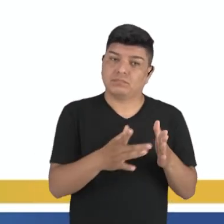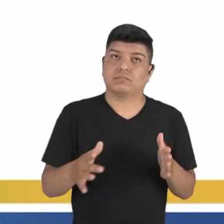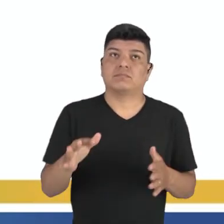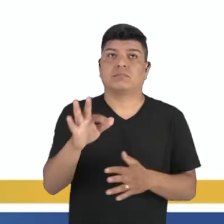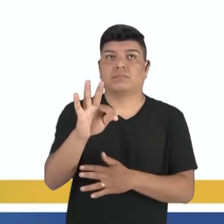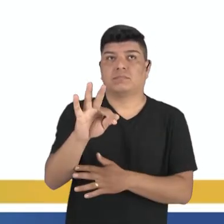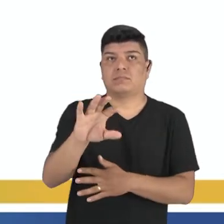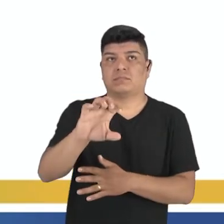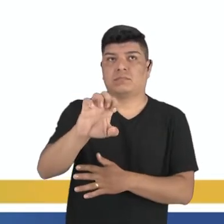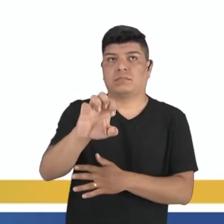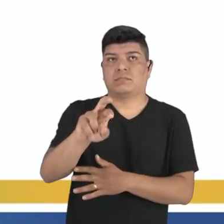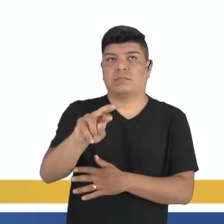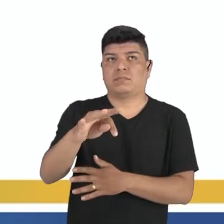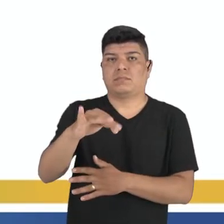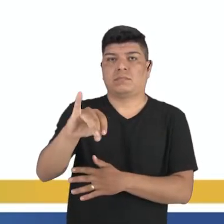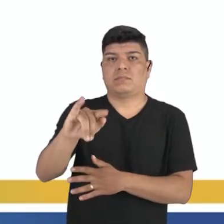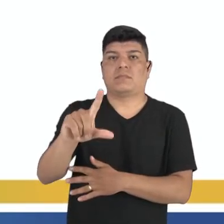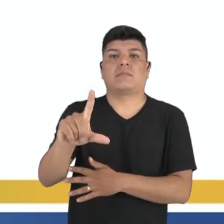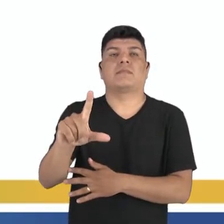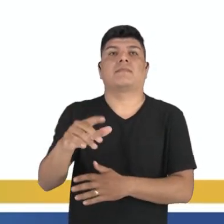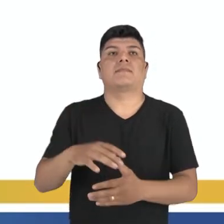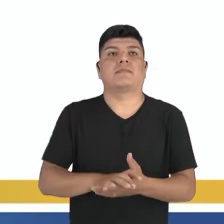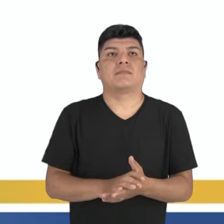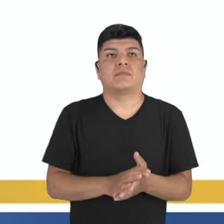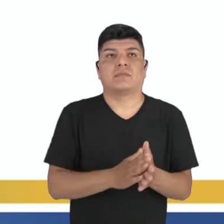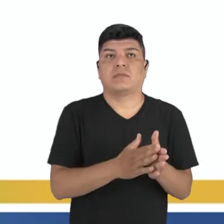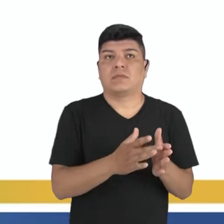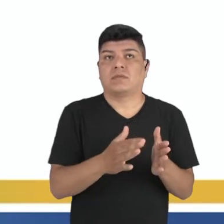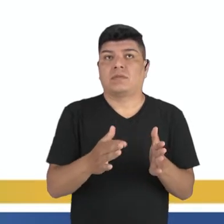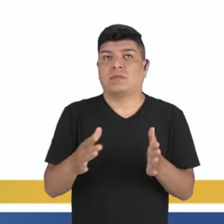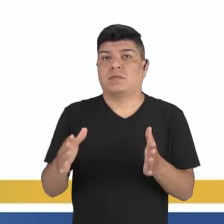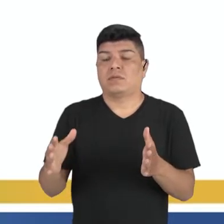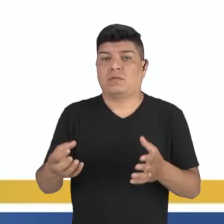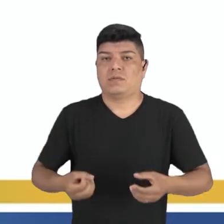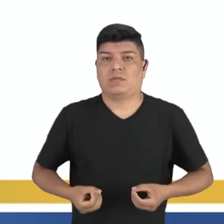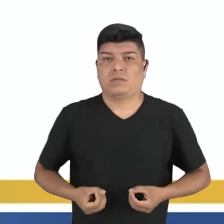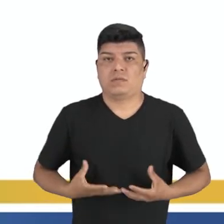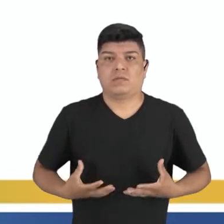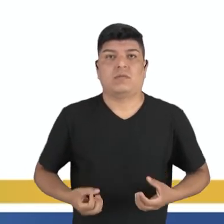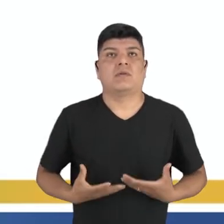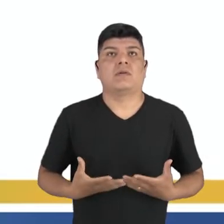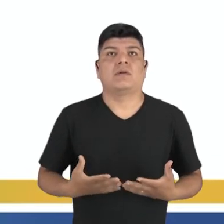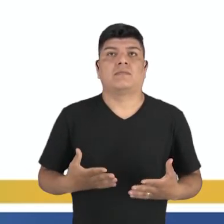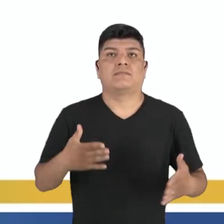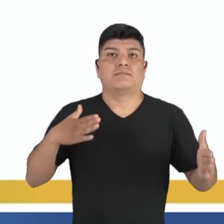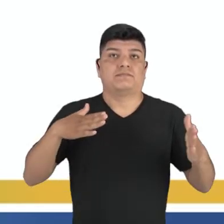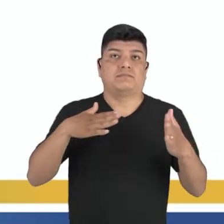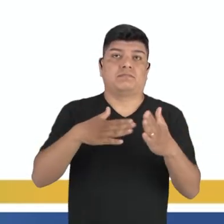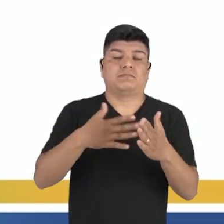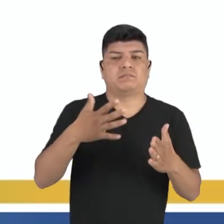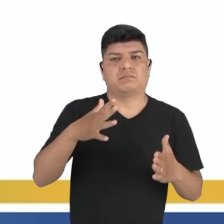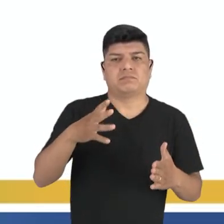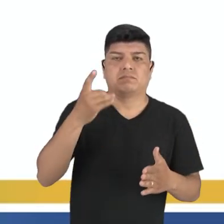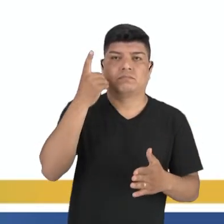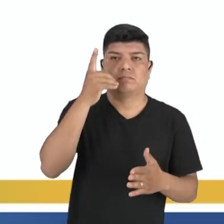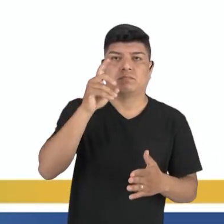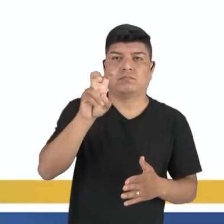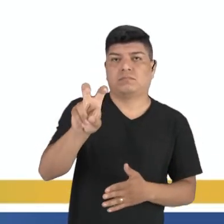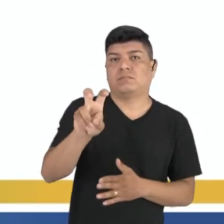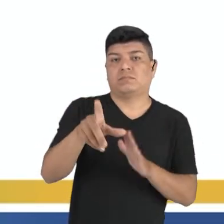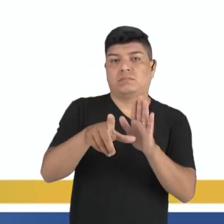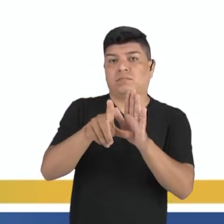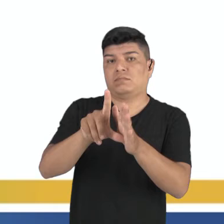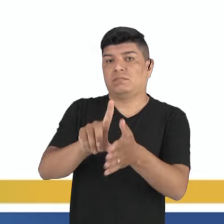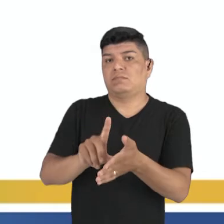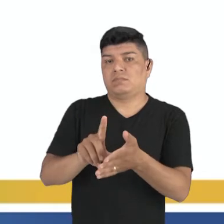período que ele se estende, né? Do momento da ovulação até mais ou menos 5 dias antes